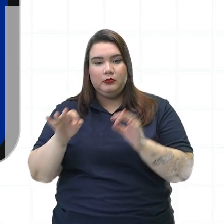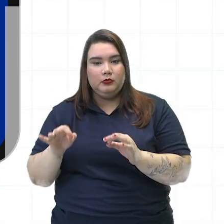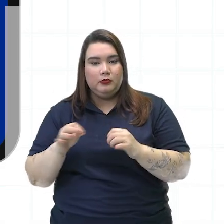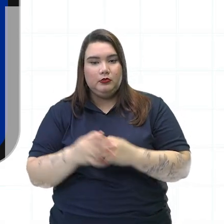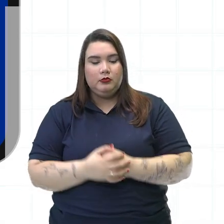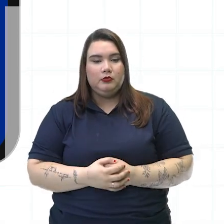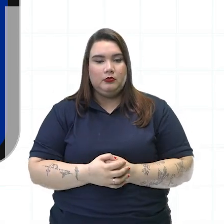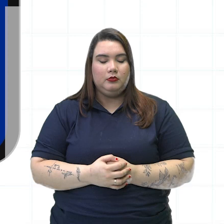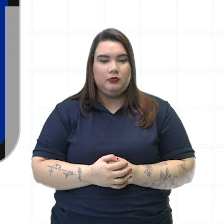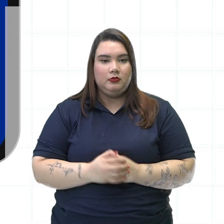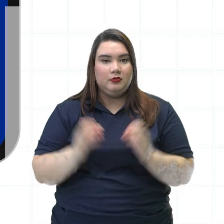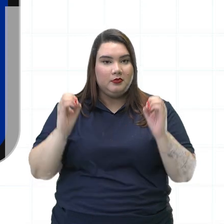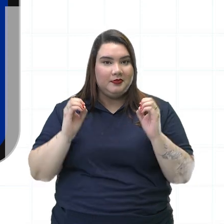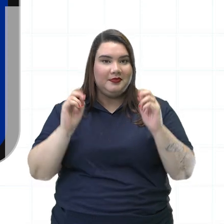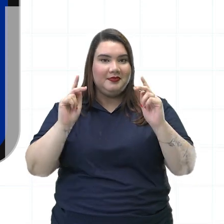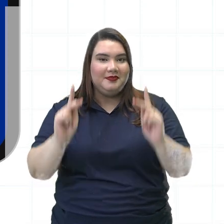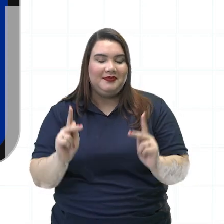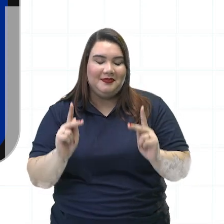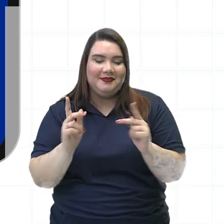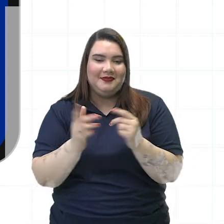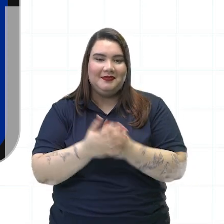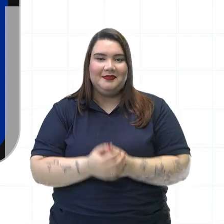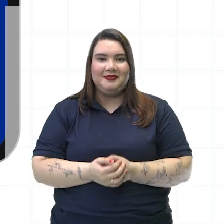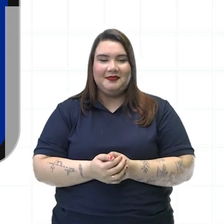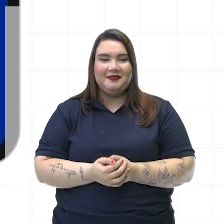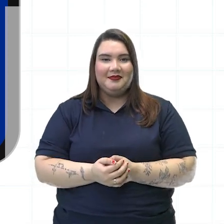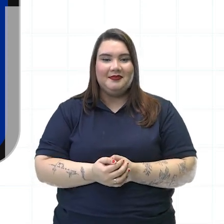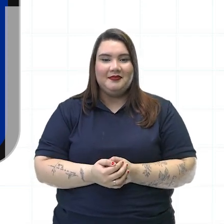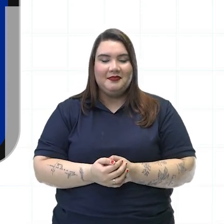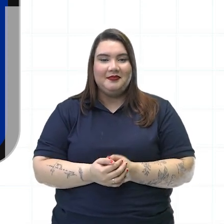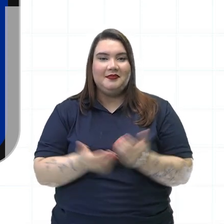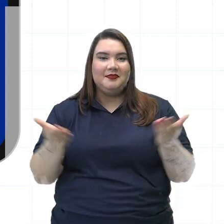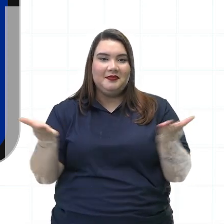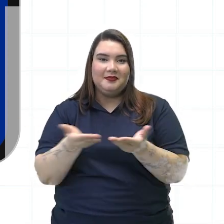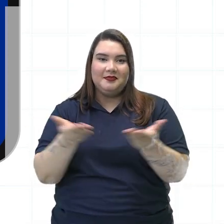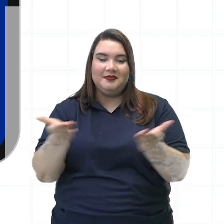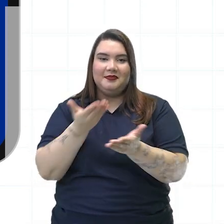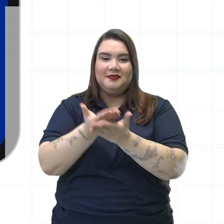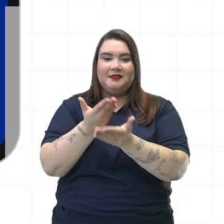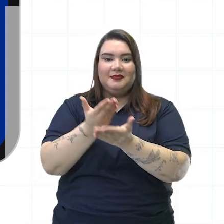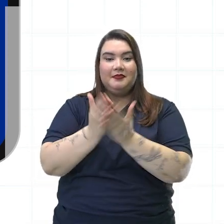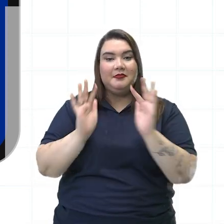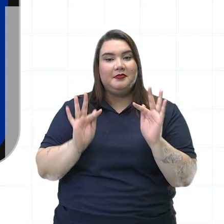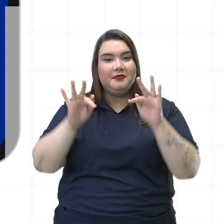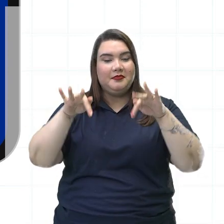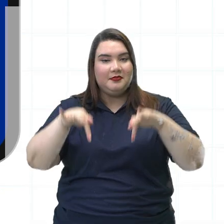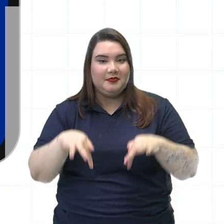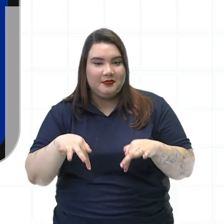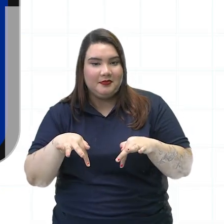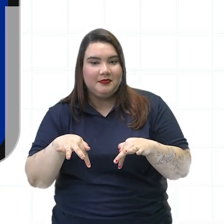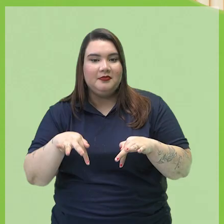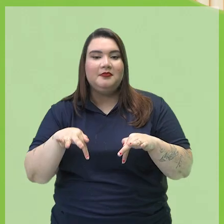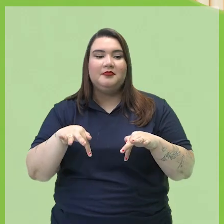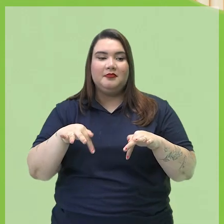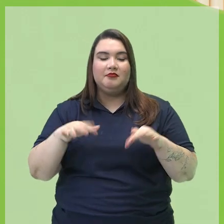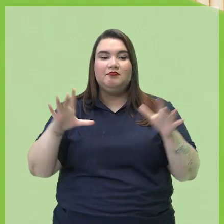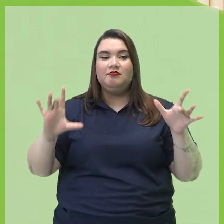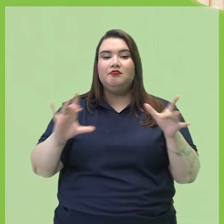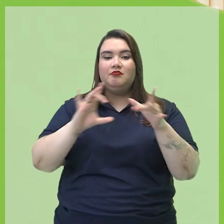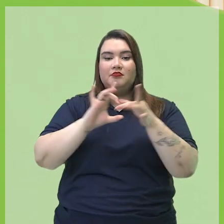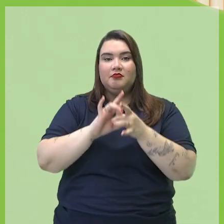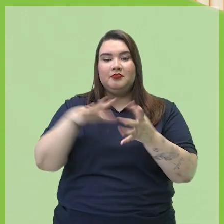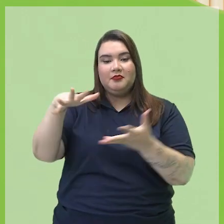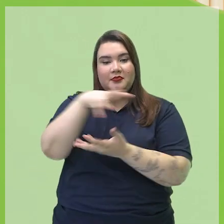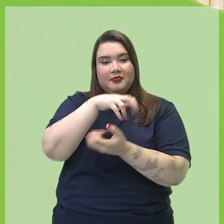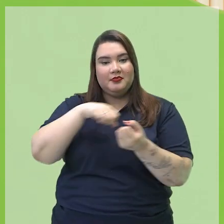do desperdício. Muito bem, pessoal. Finalizamos aqui a nossa aula envolvida